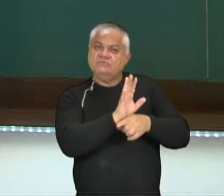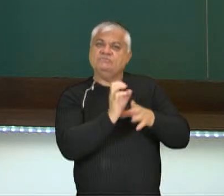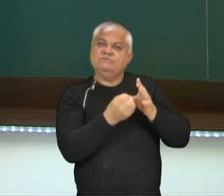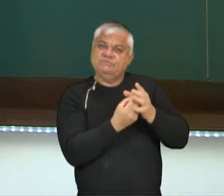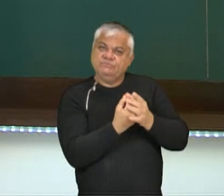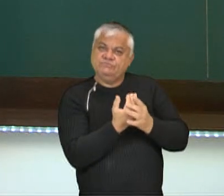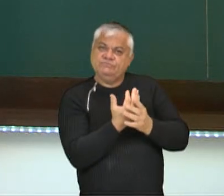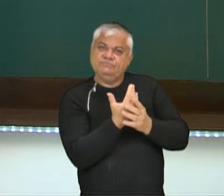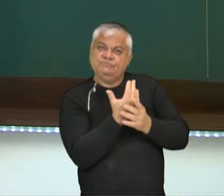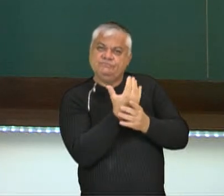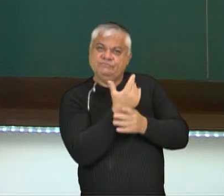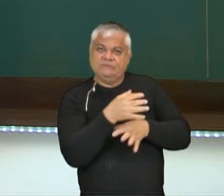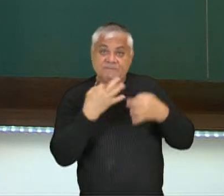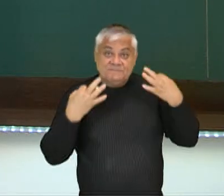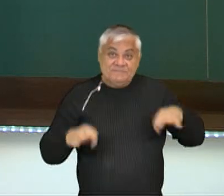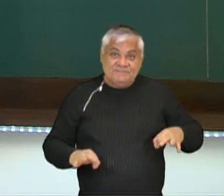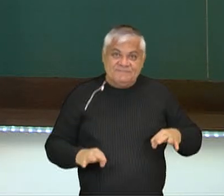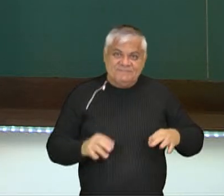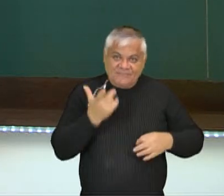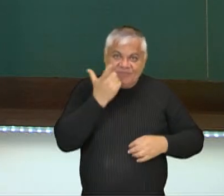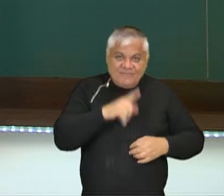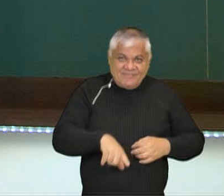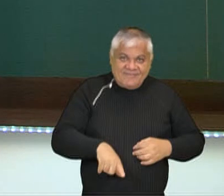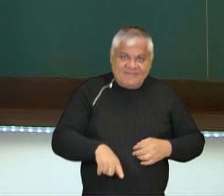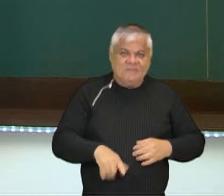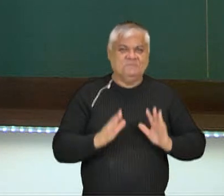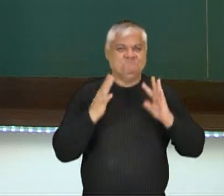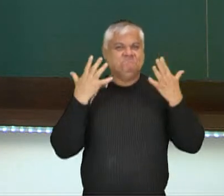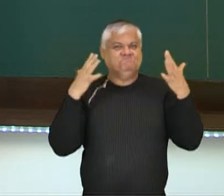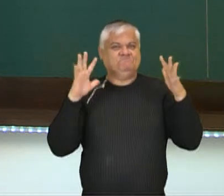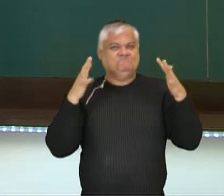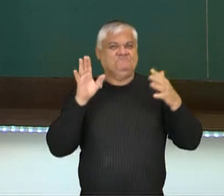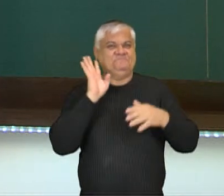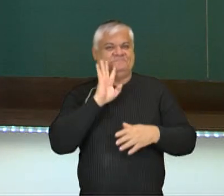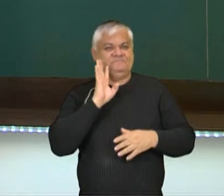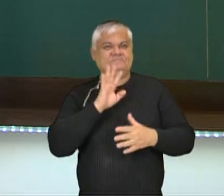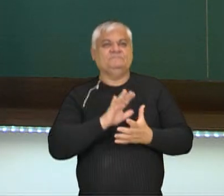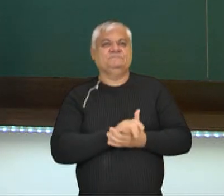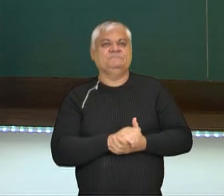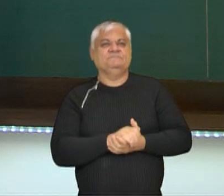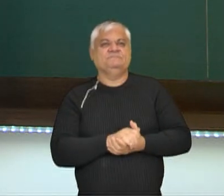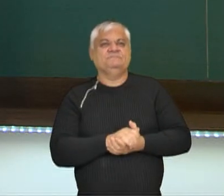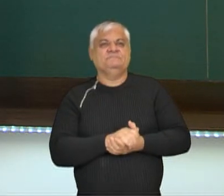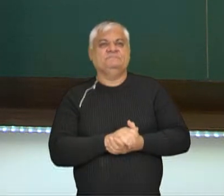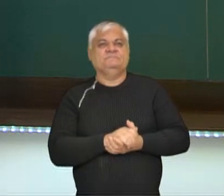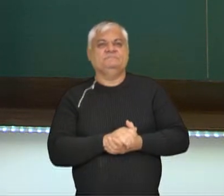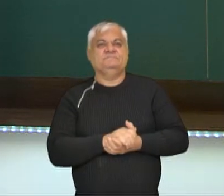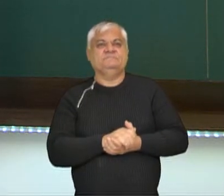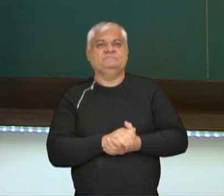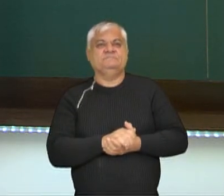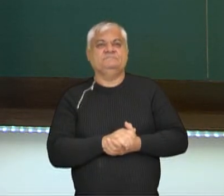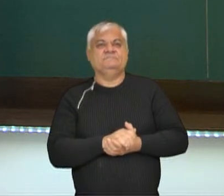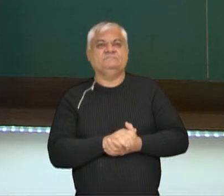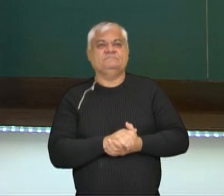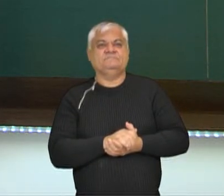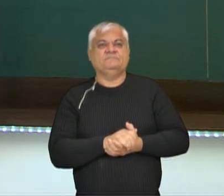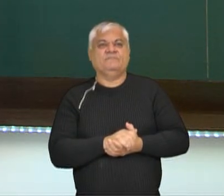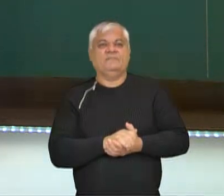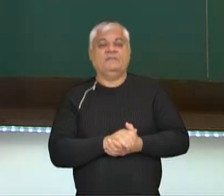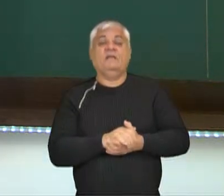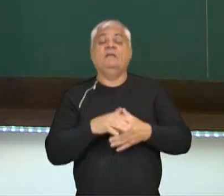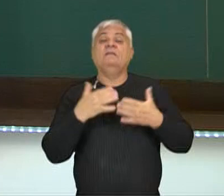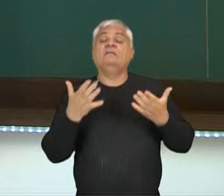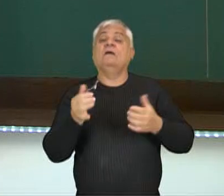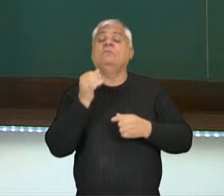semente. Mandou bem aí? Parabéns pela sua dedicação, viu? Legal, vamos lá. Muito bem. Falando agora